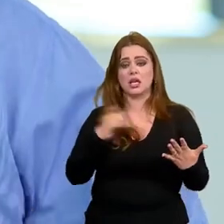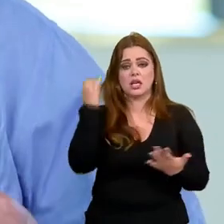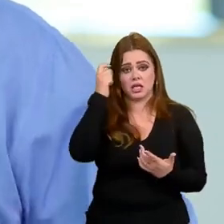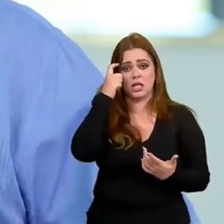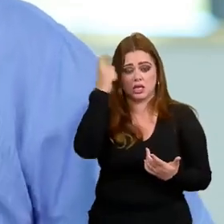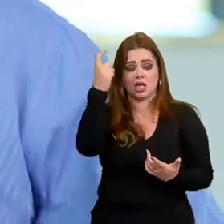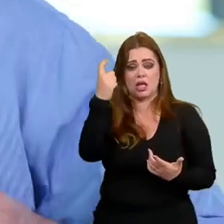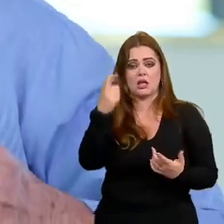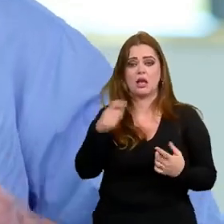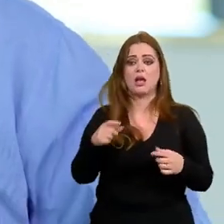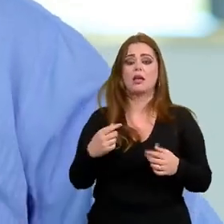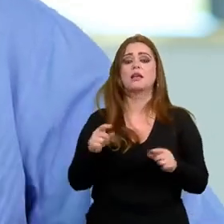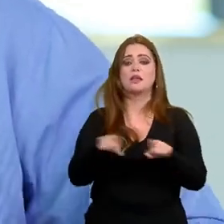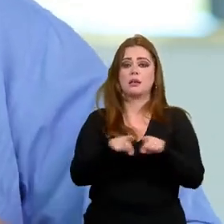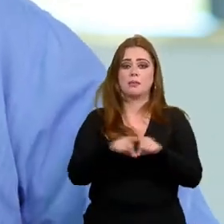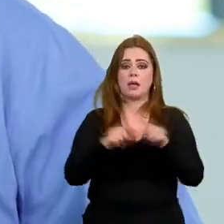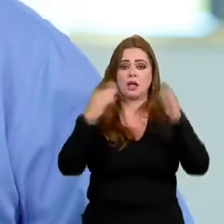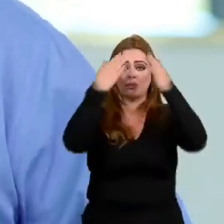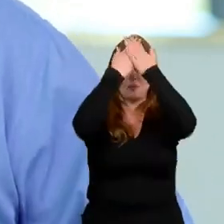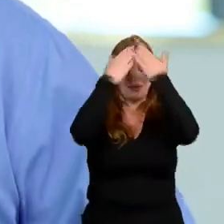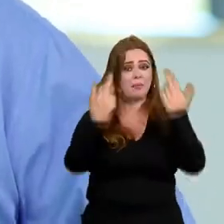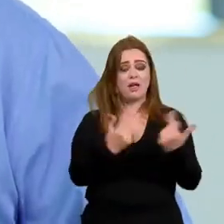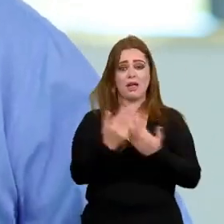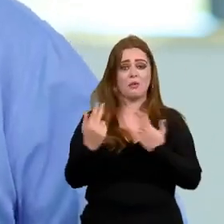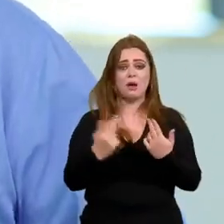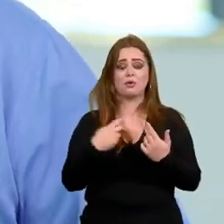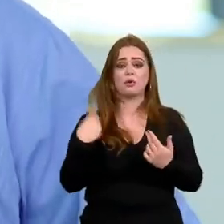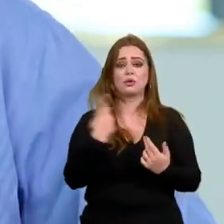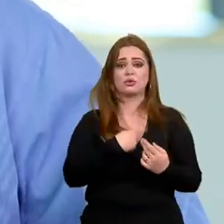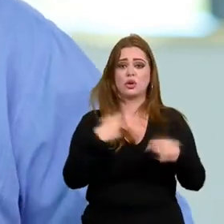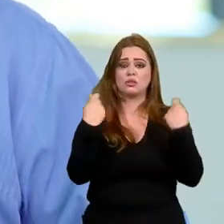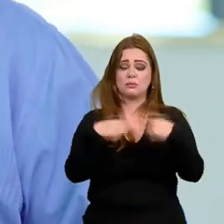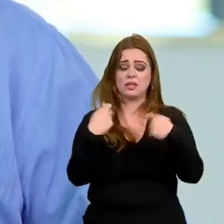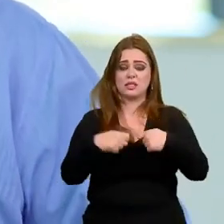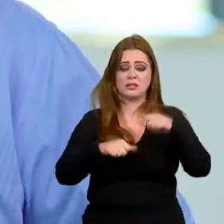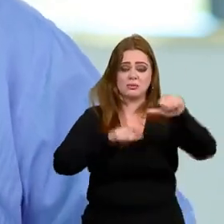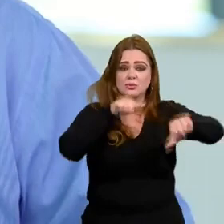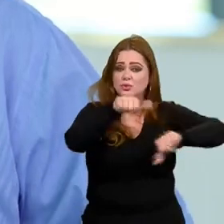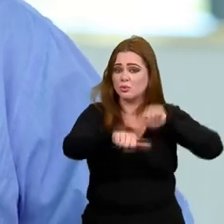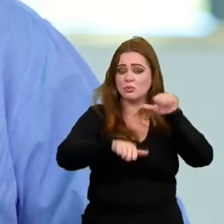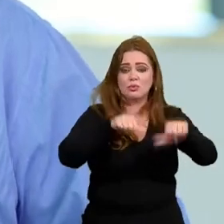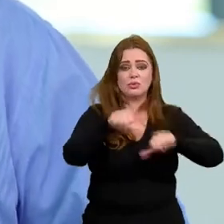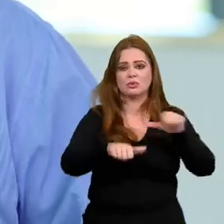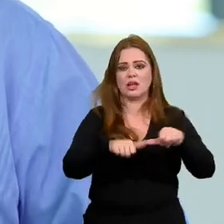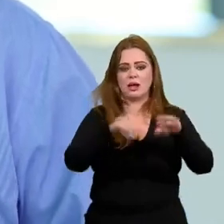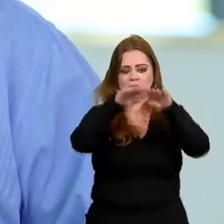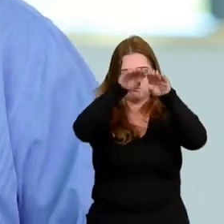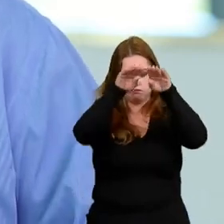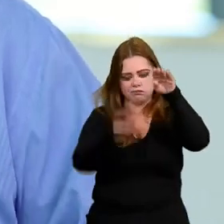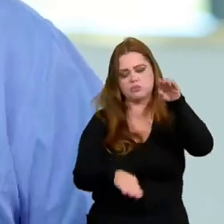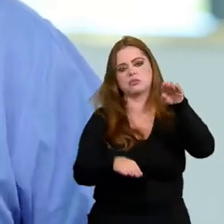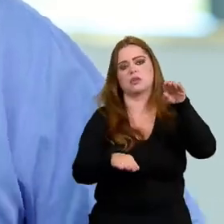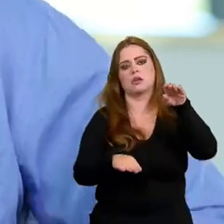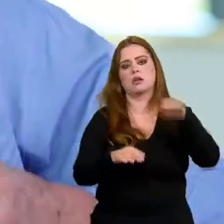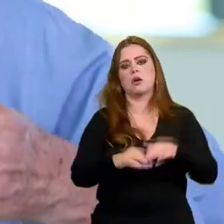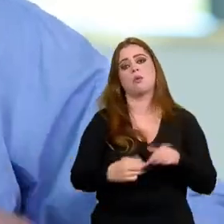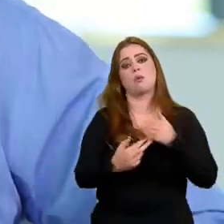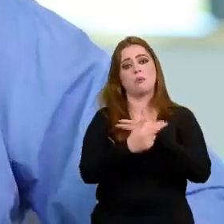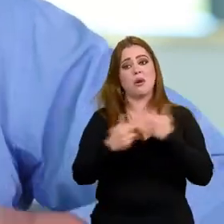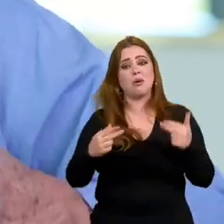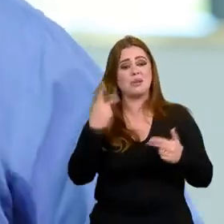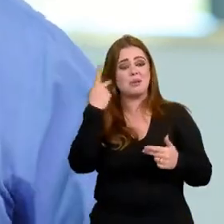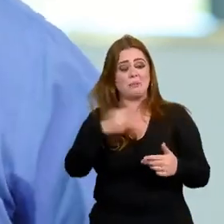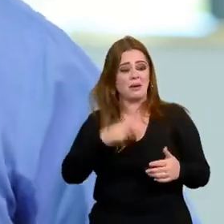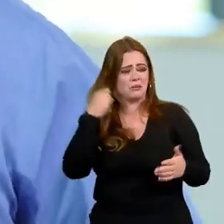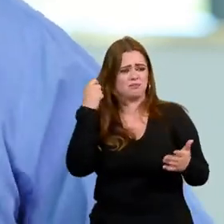É o seguinte, nós precisamos transformar a questão da desigualdade, uma coisa para indignar a sociedade.